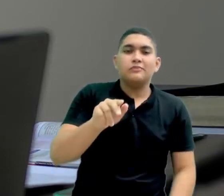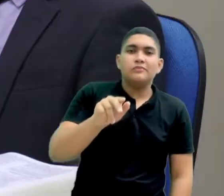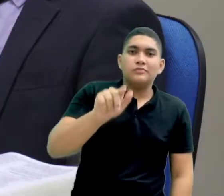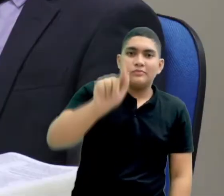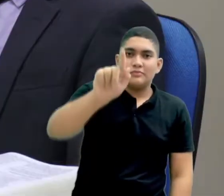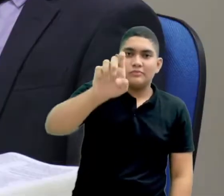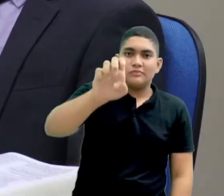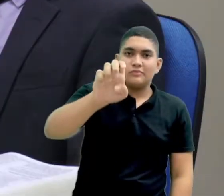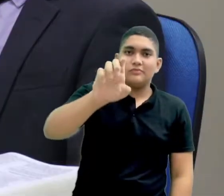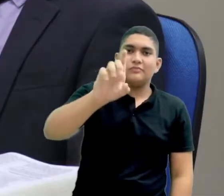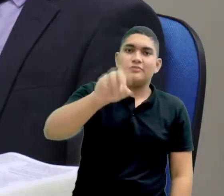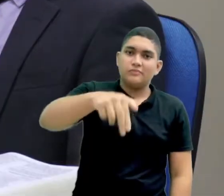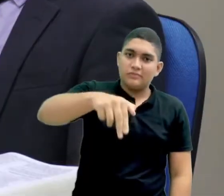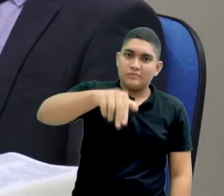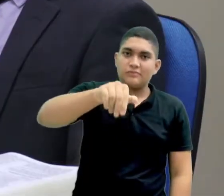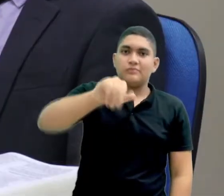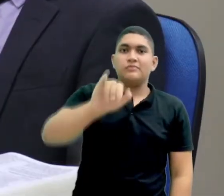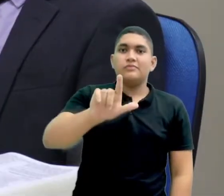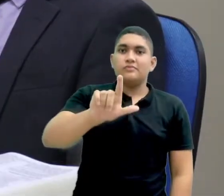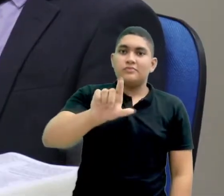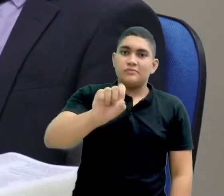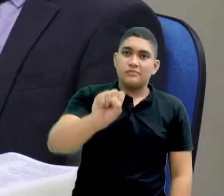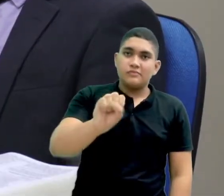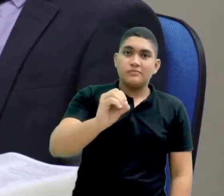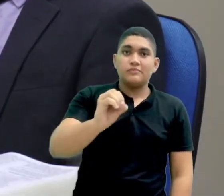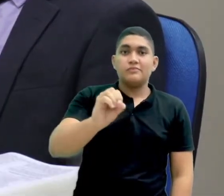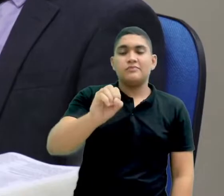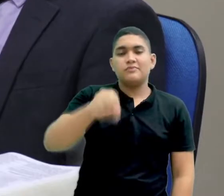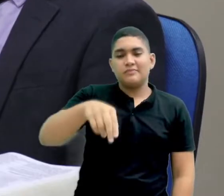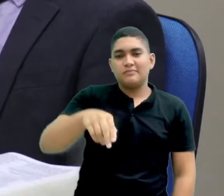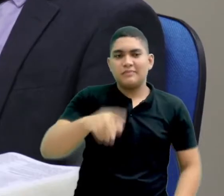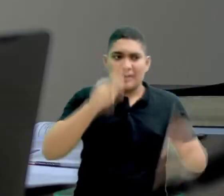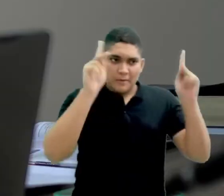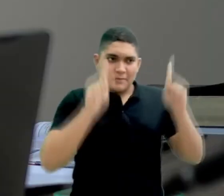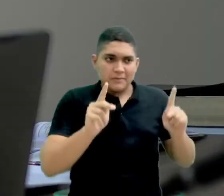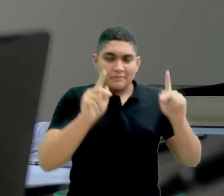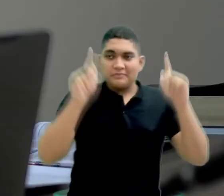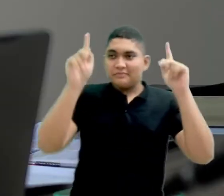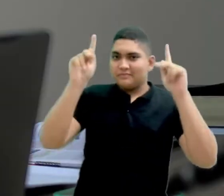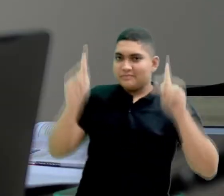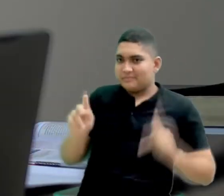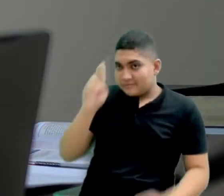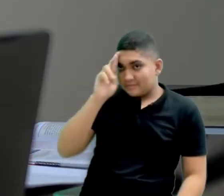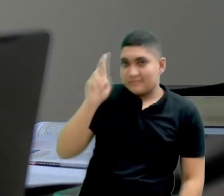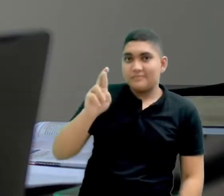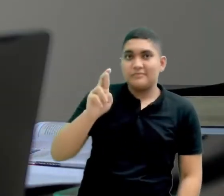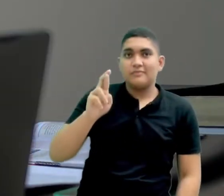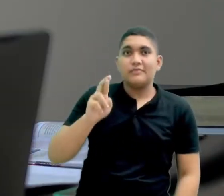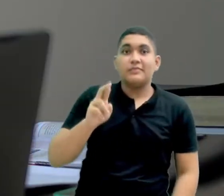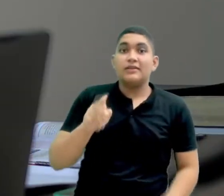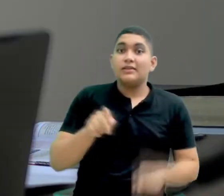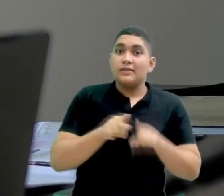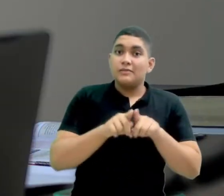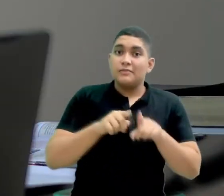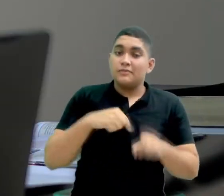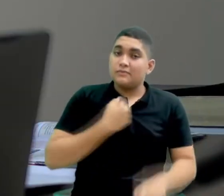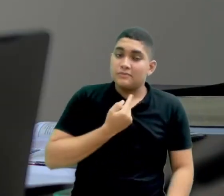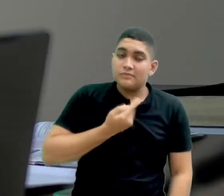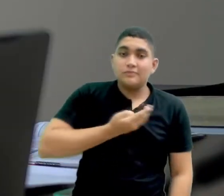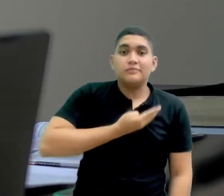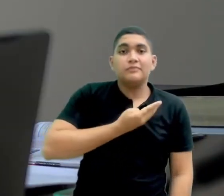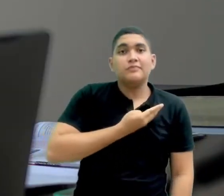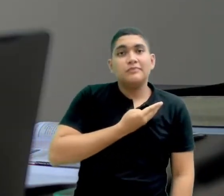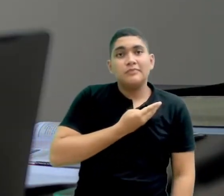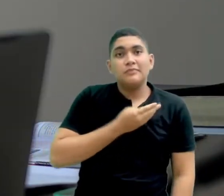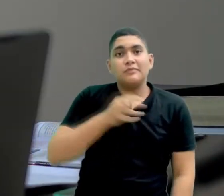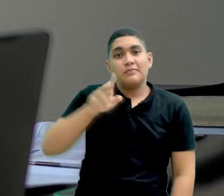Henrique. A paz do Senhor, diácono Adriano. A paz do Senhor. Muito bem, além do nosso amigo, irmão diácono Genilson Henrique,